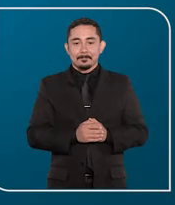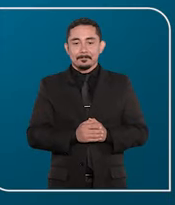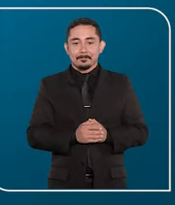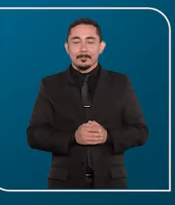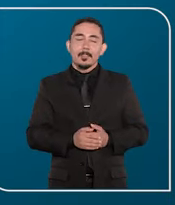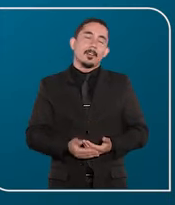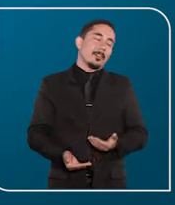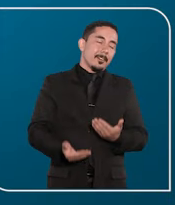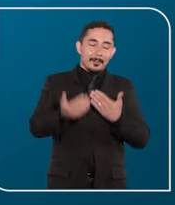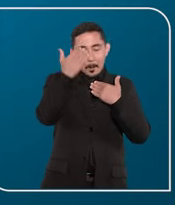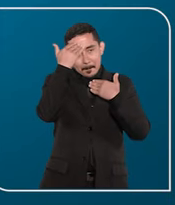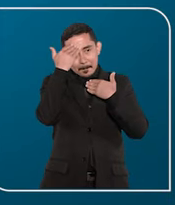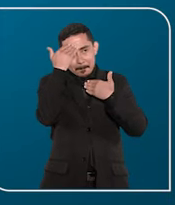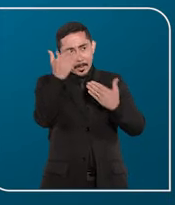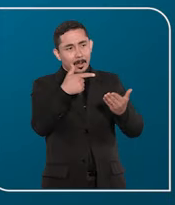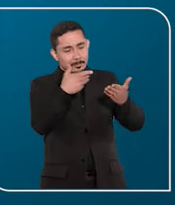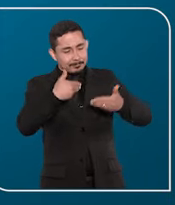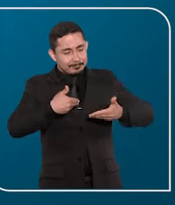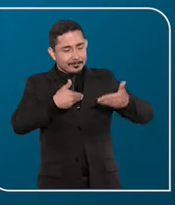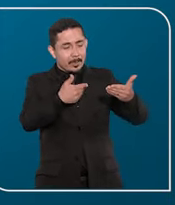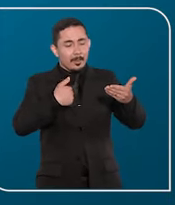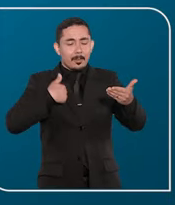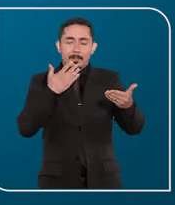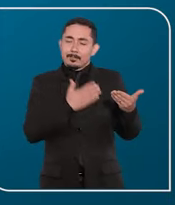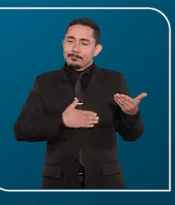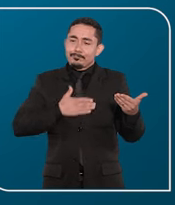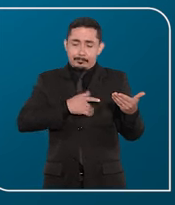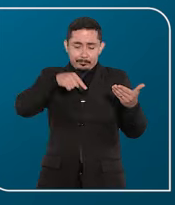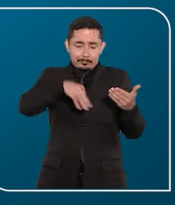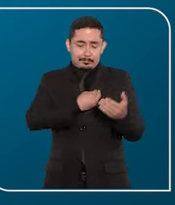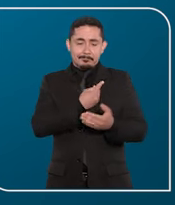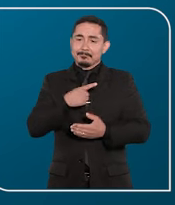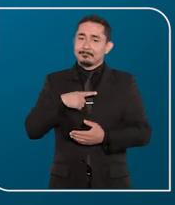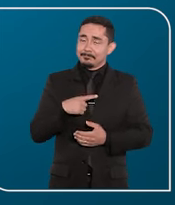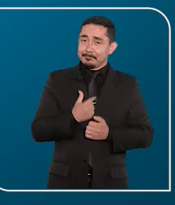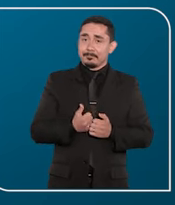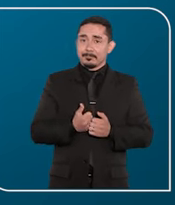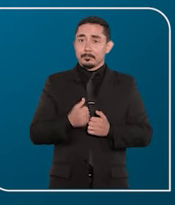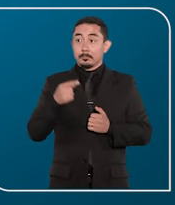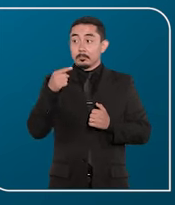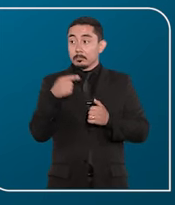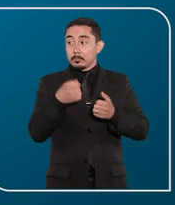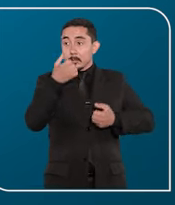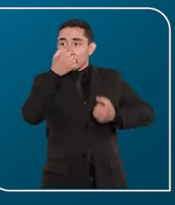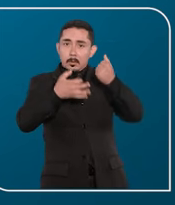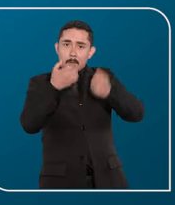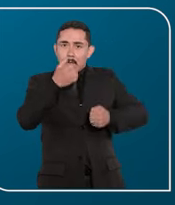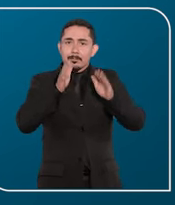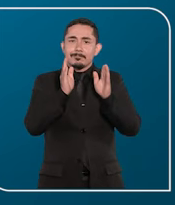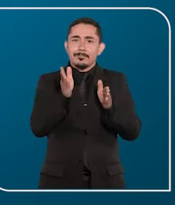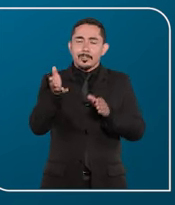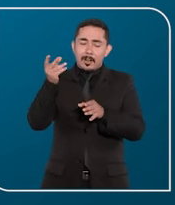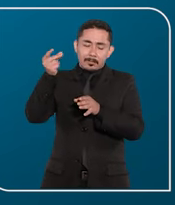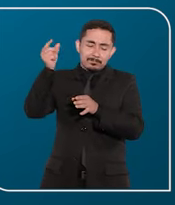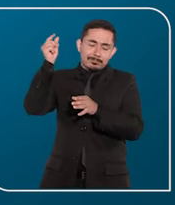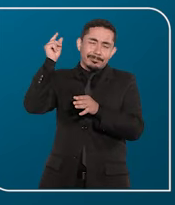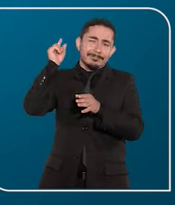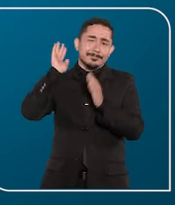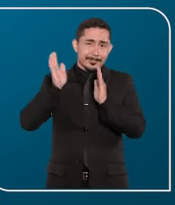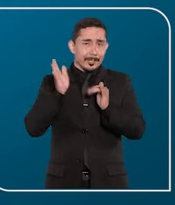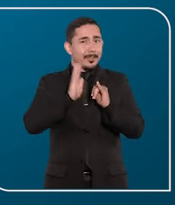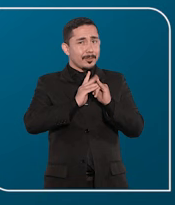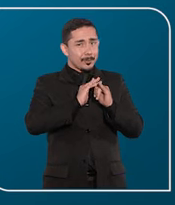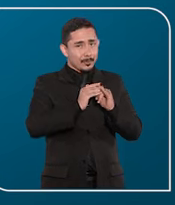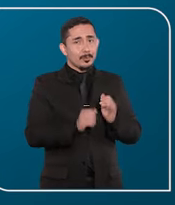Obrigado pelo convite. É uma satisfação estar aqui nesse programa que já acompanhamos por algum tempo no YouTube